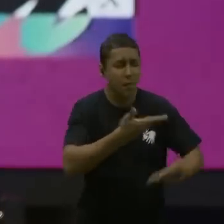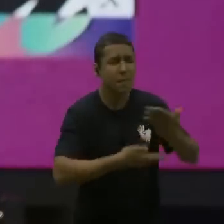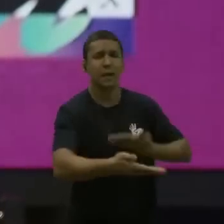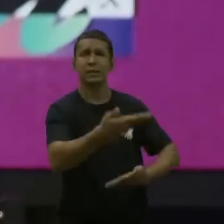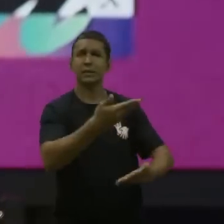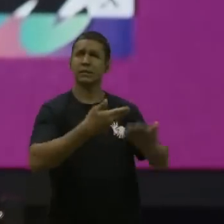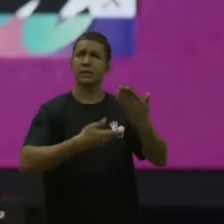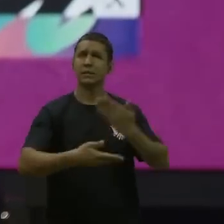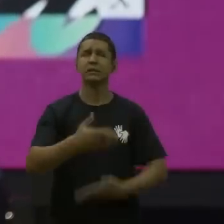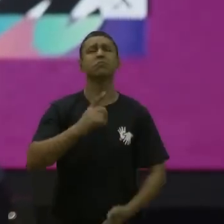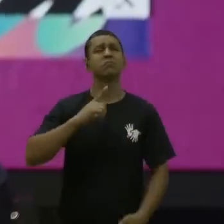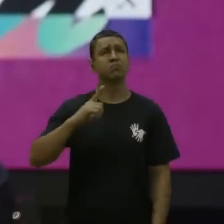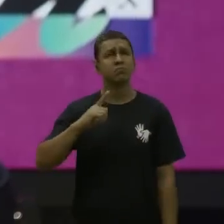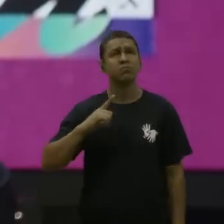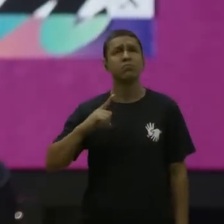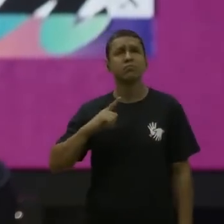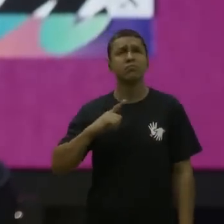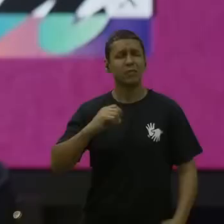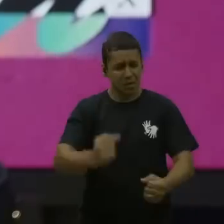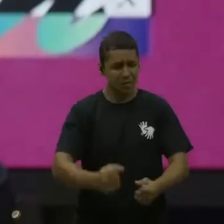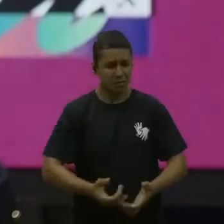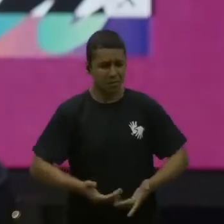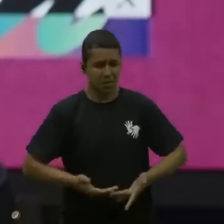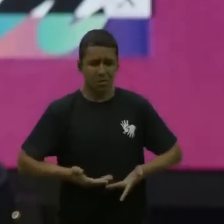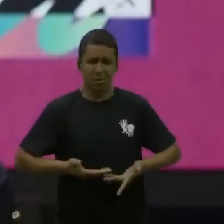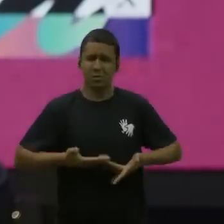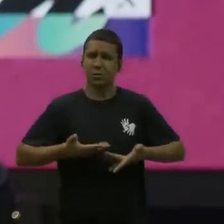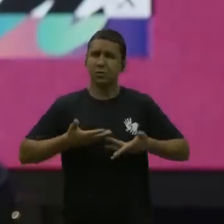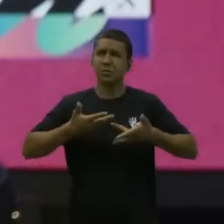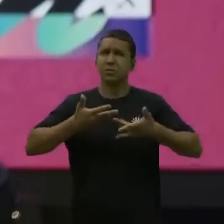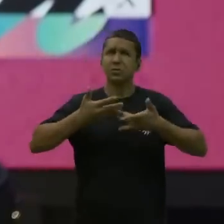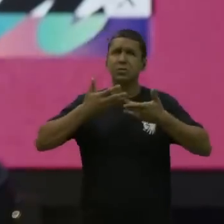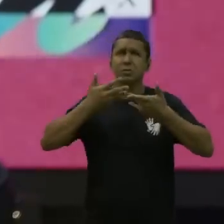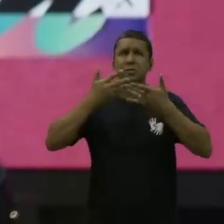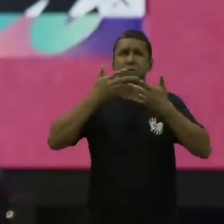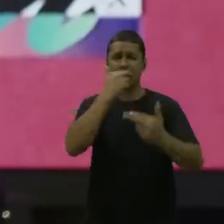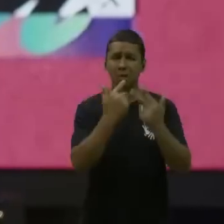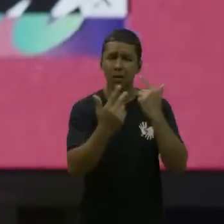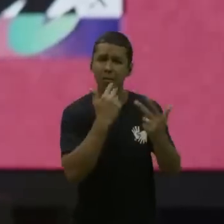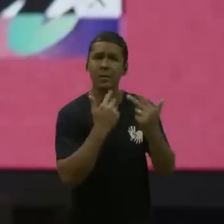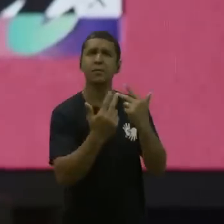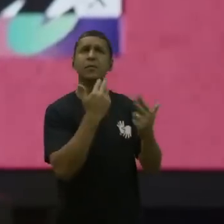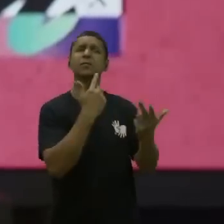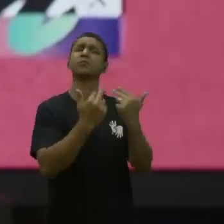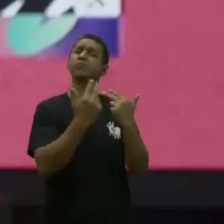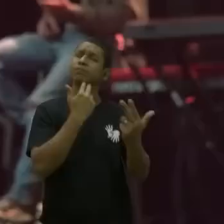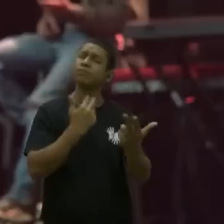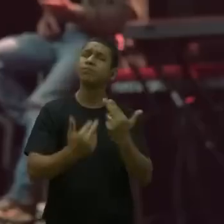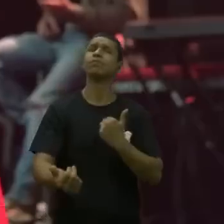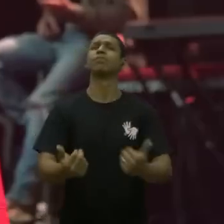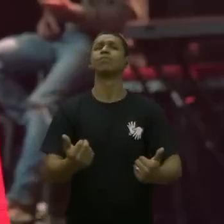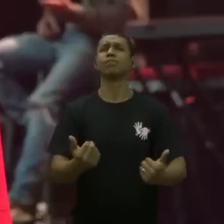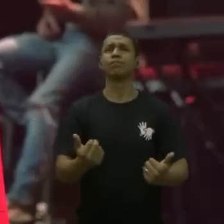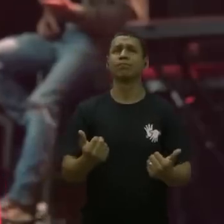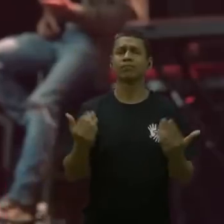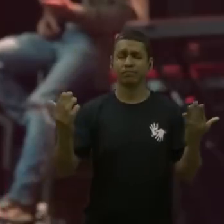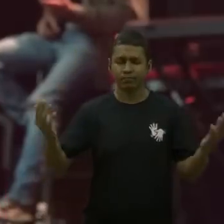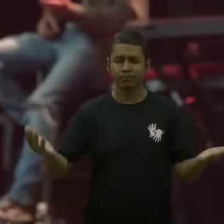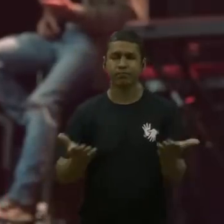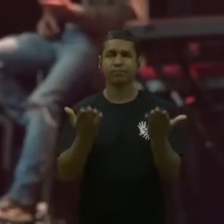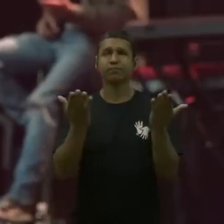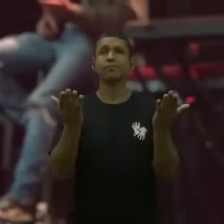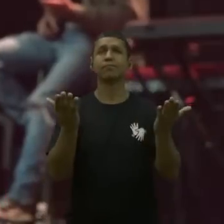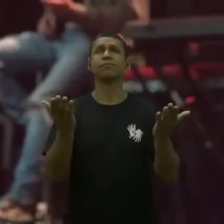pão disponível, se encha, se encha, se encha. Quem fala em mistério edifica a si mesmo.